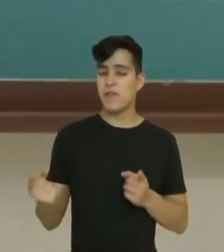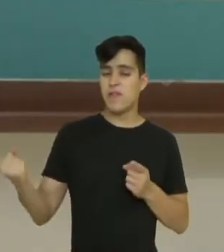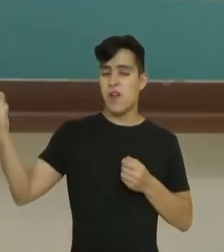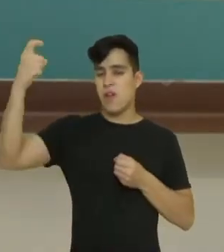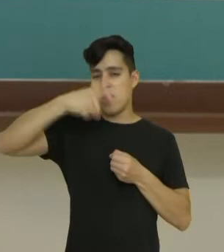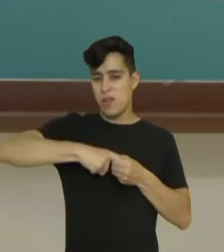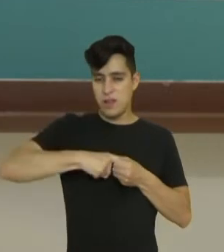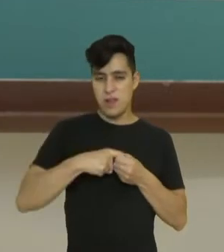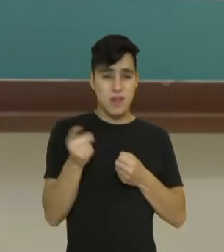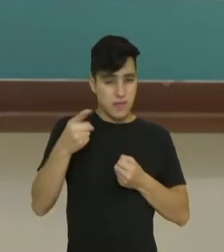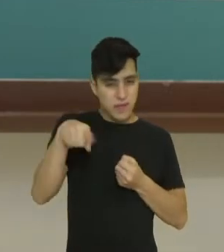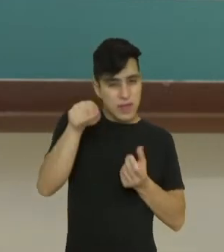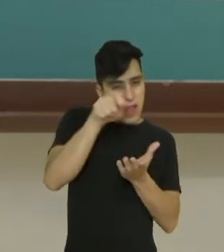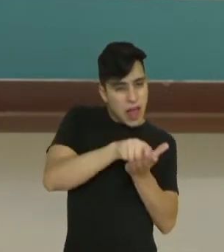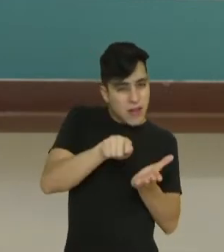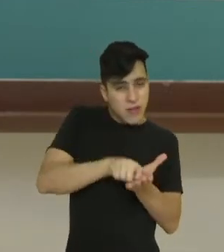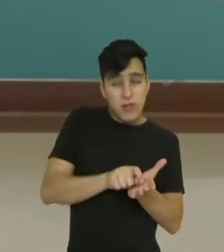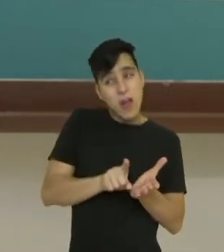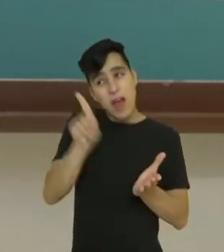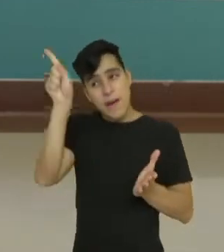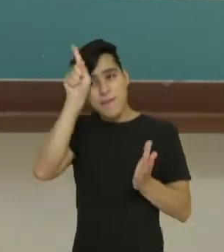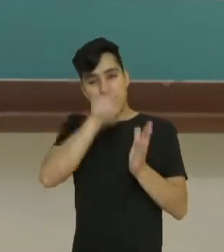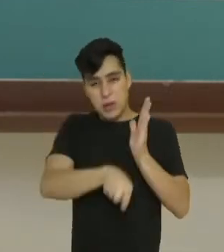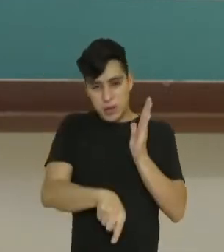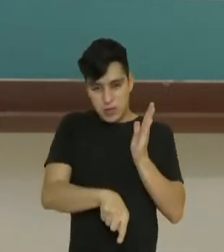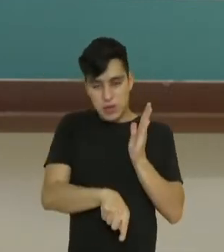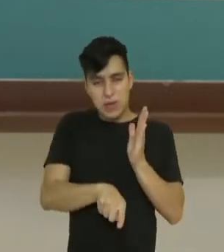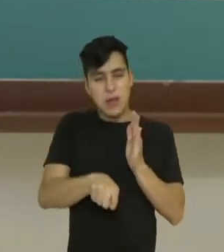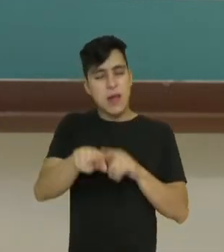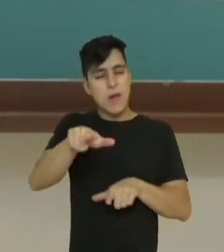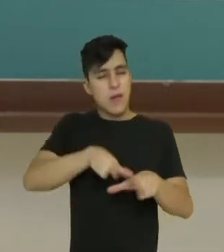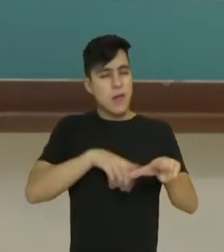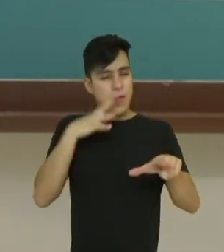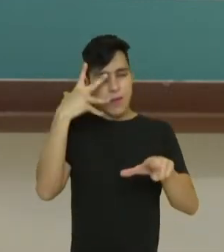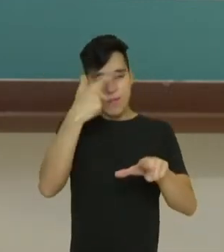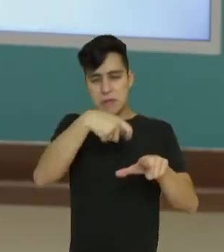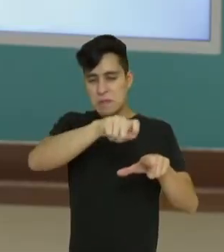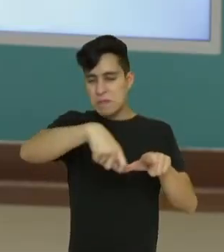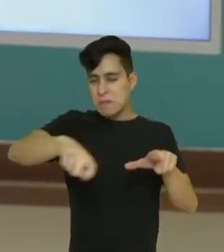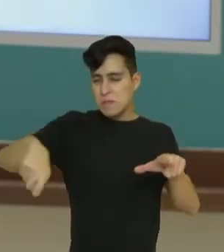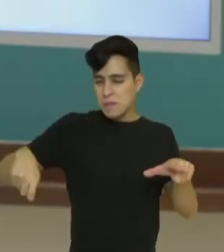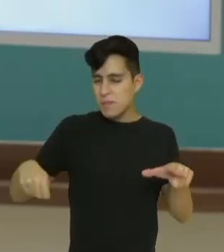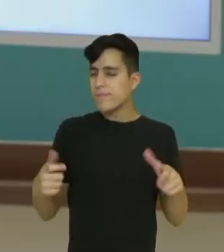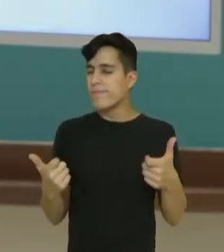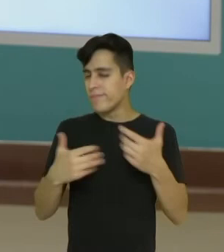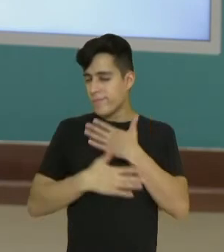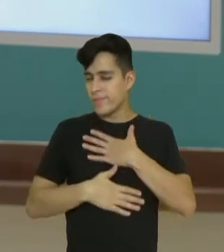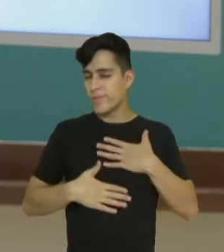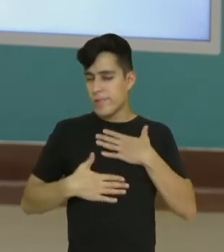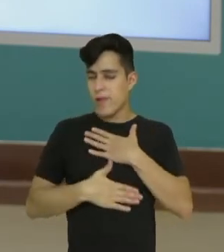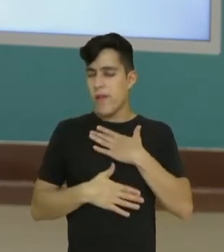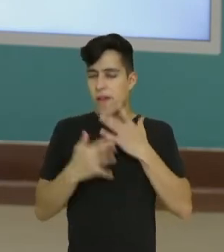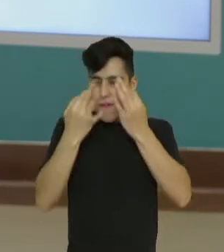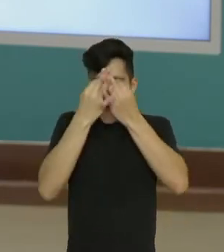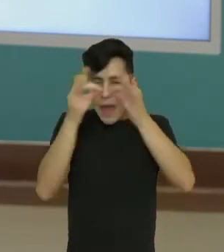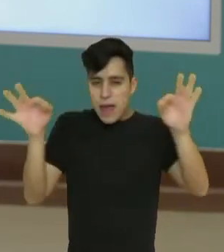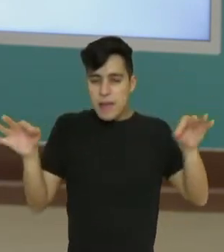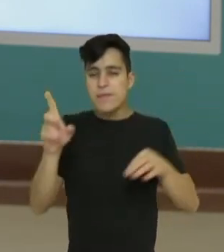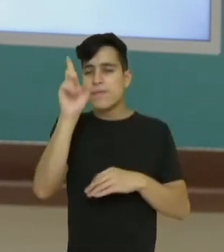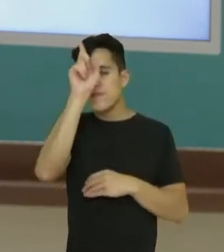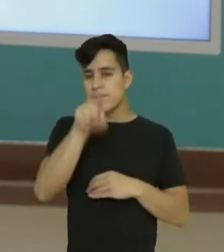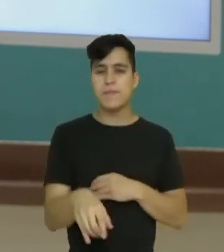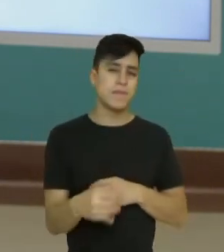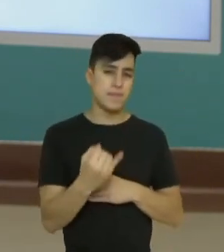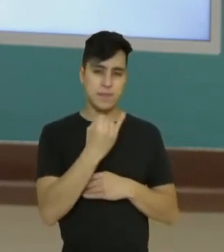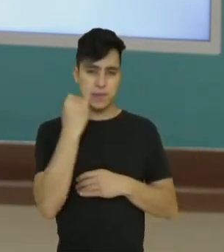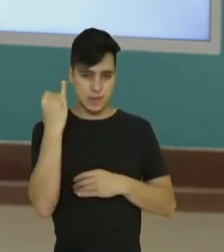Retornamos. Você anotou essa pergunta no seu caderno com a letra bem caprichada e bem bonita? Agora eu gostei de ver. Super importante.